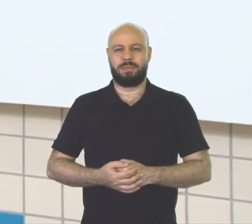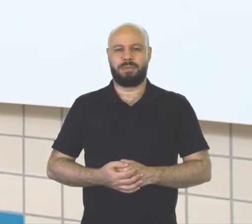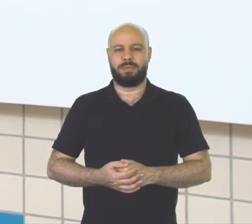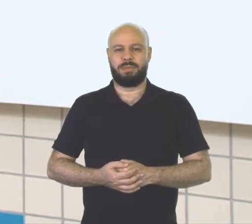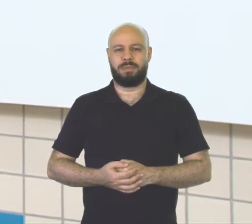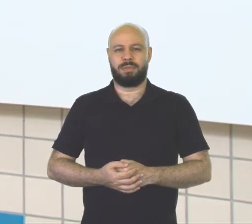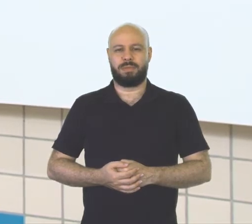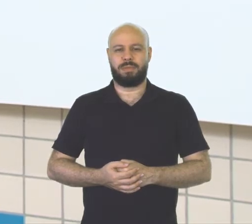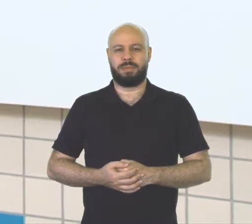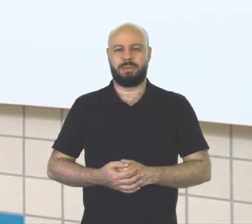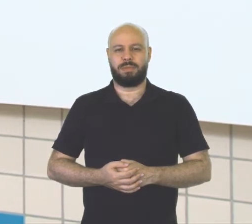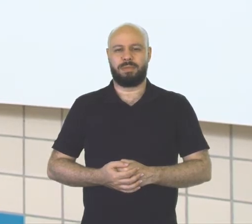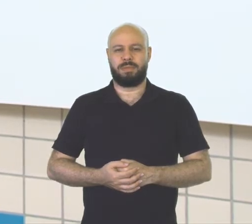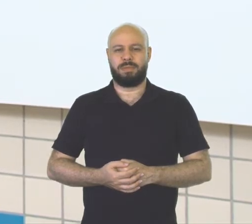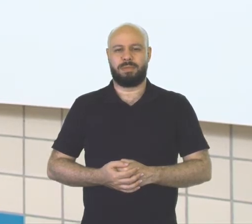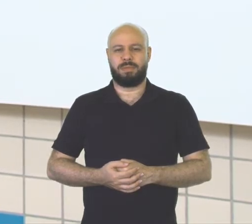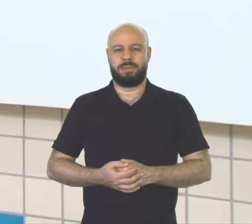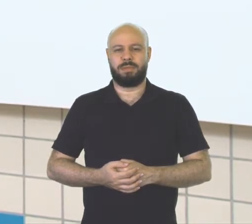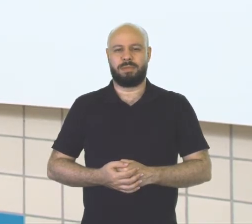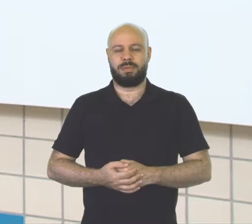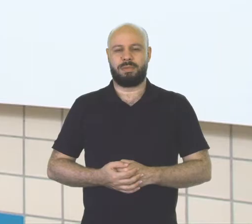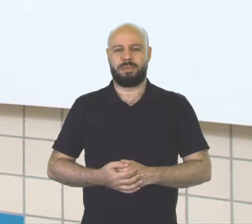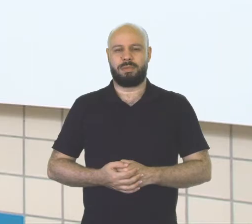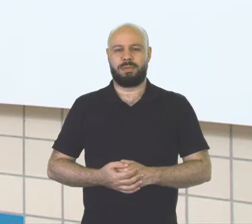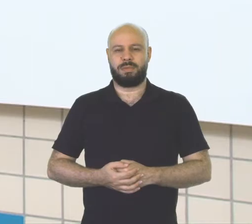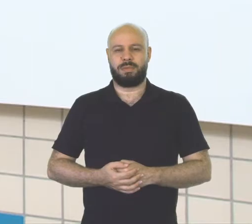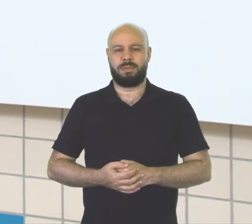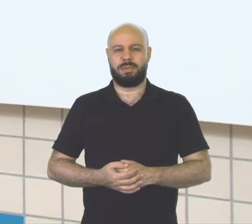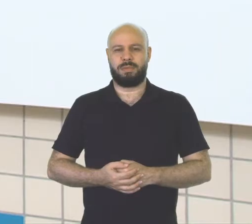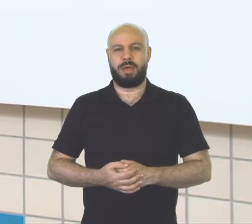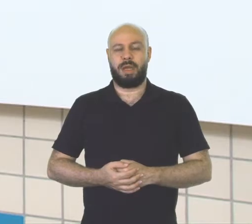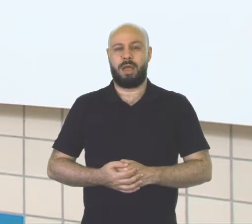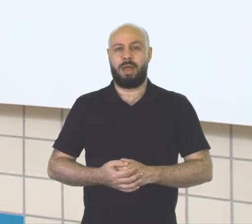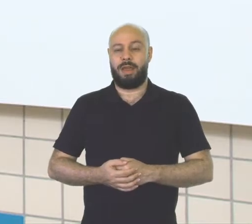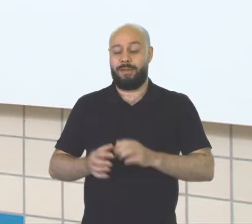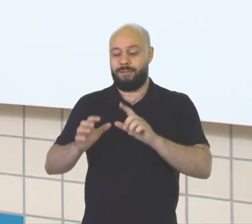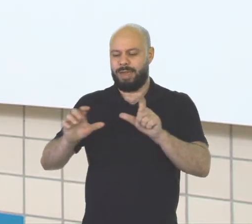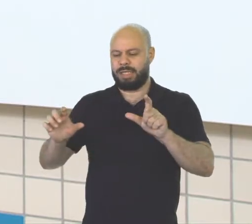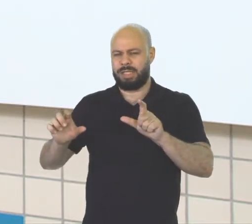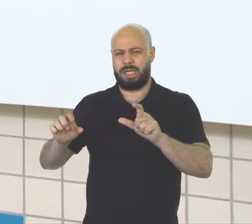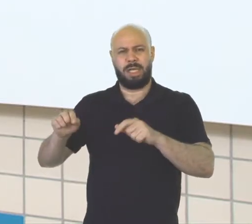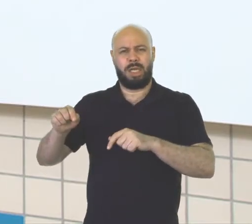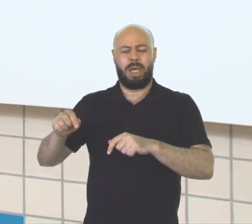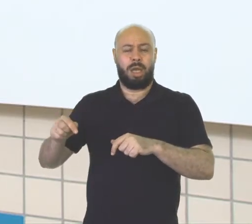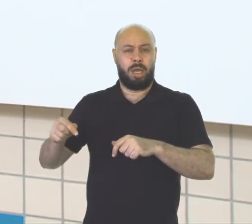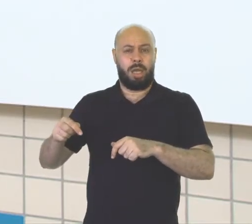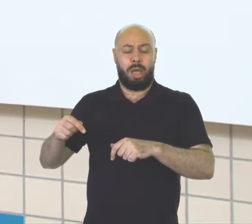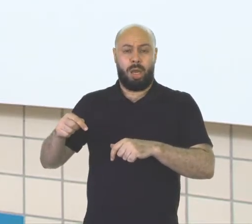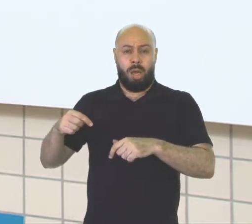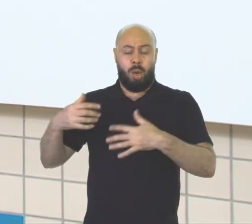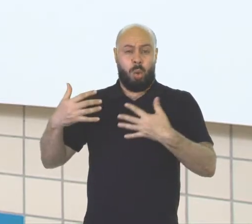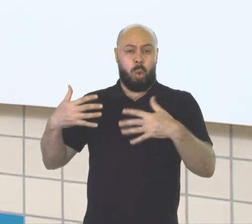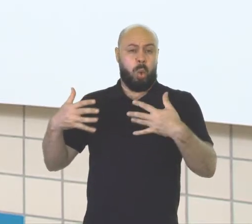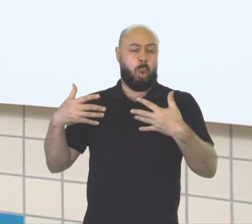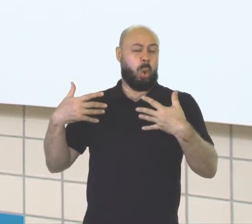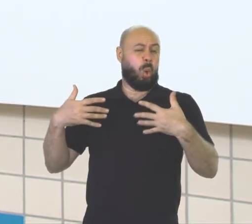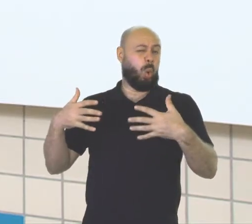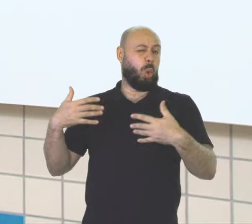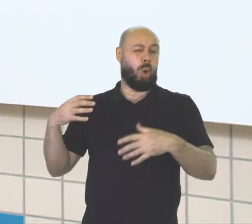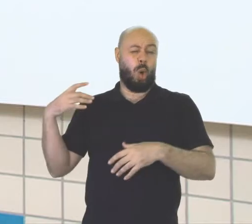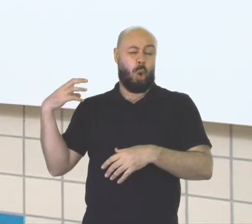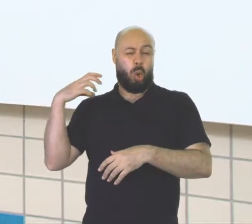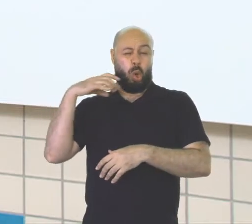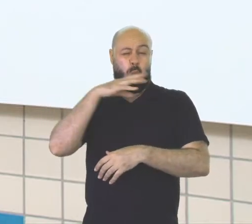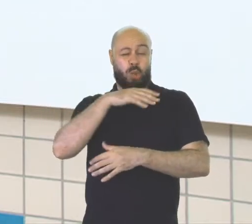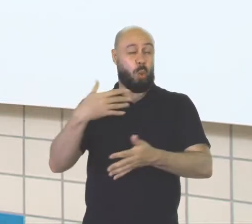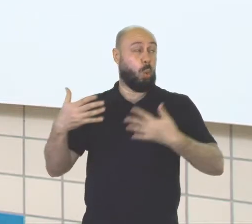It's really hot. Está realmente quente, né? It's really